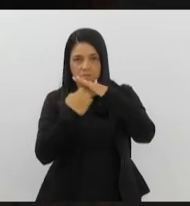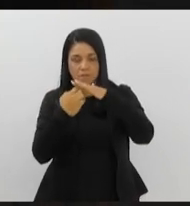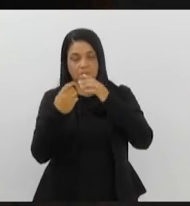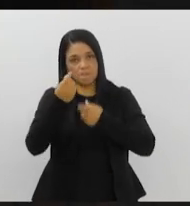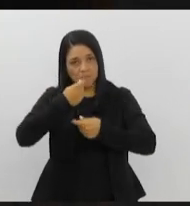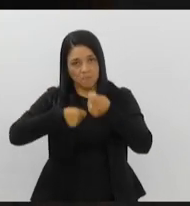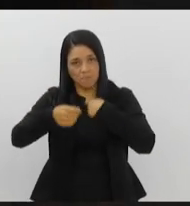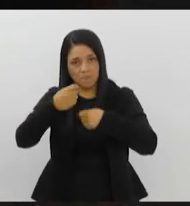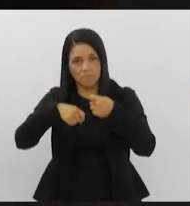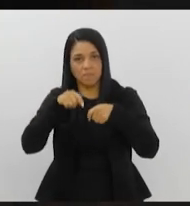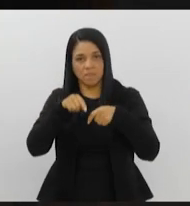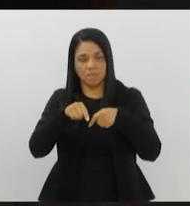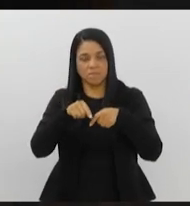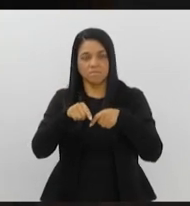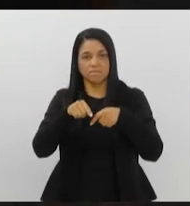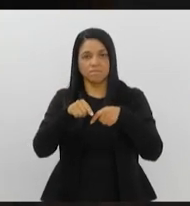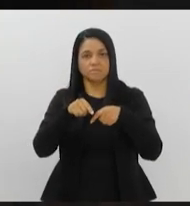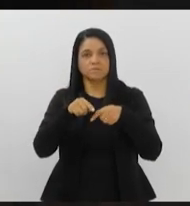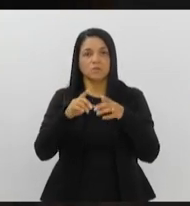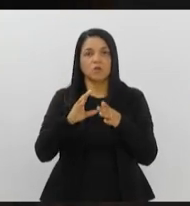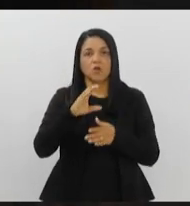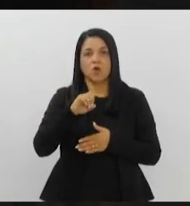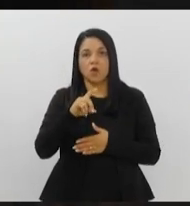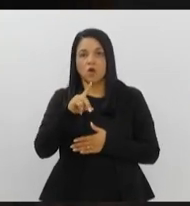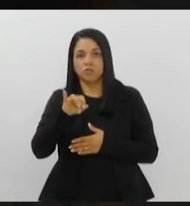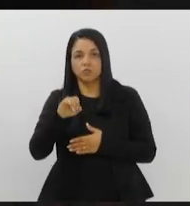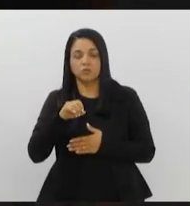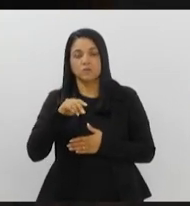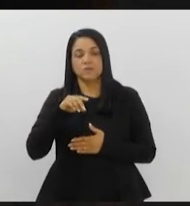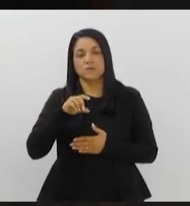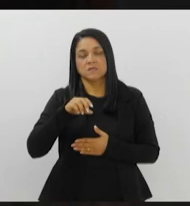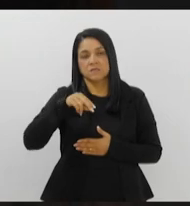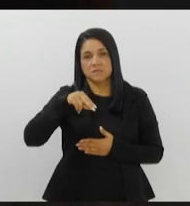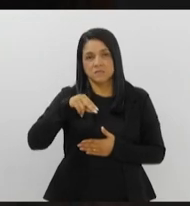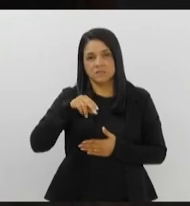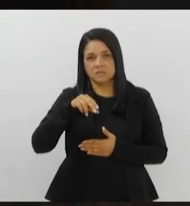principal seja identificada pelo Código CNAE